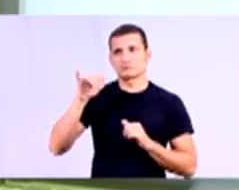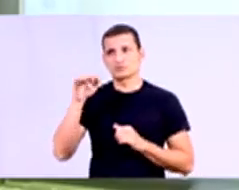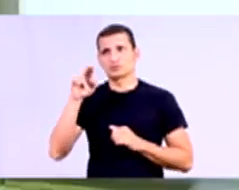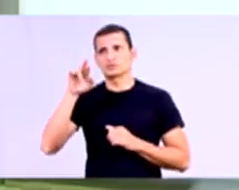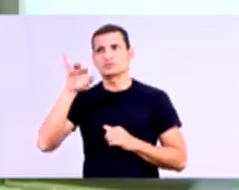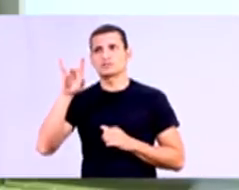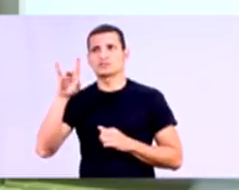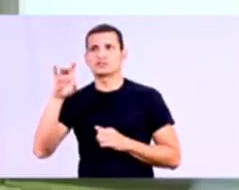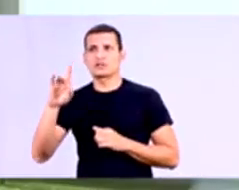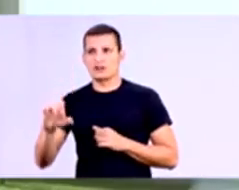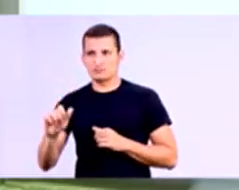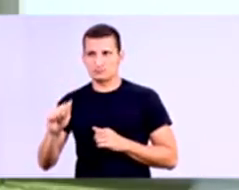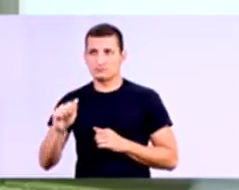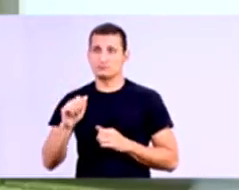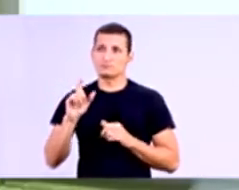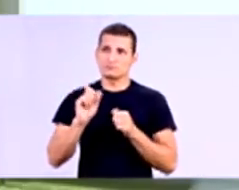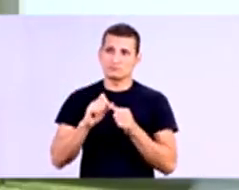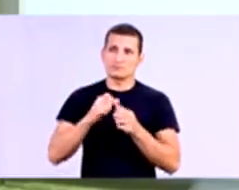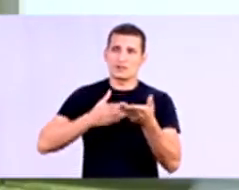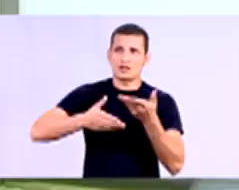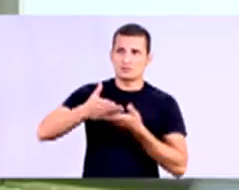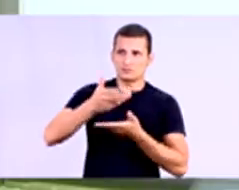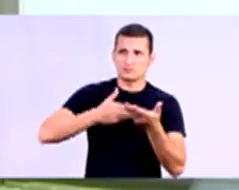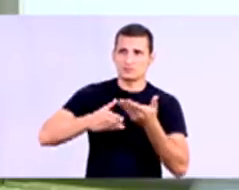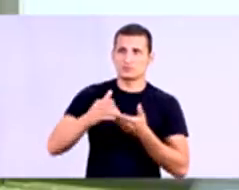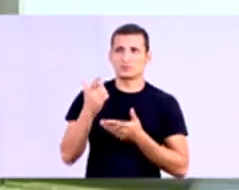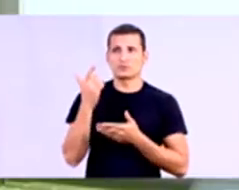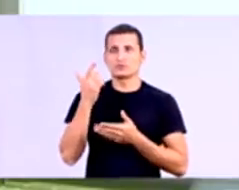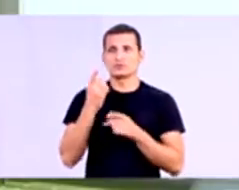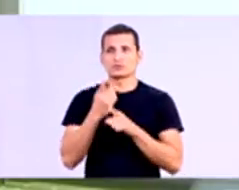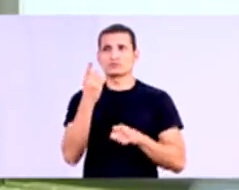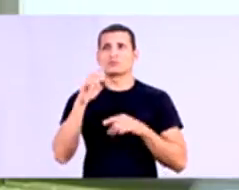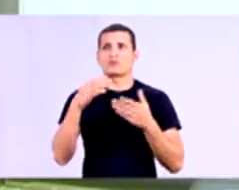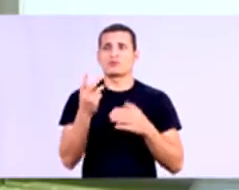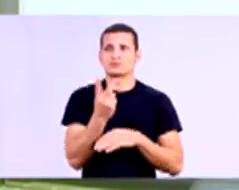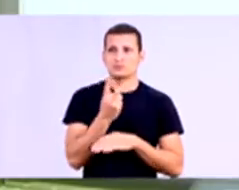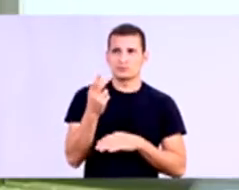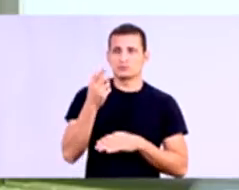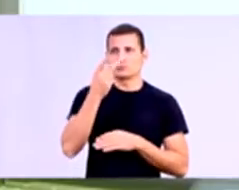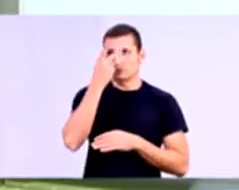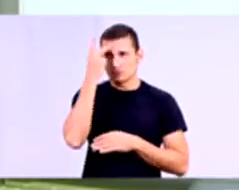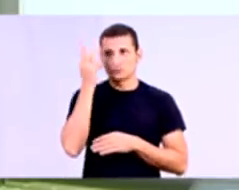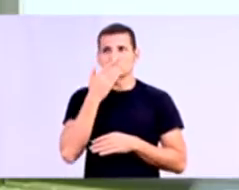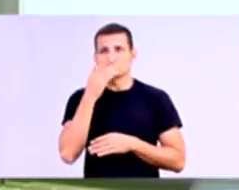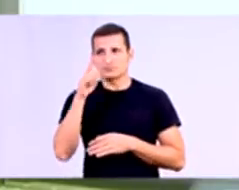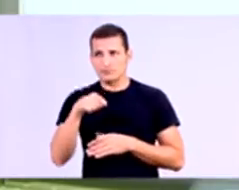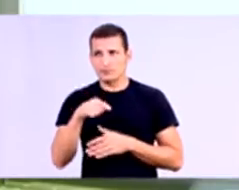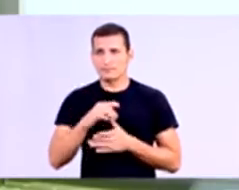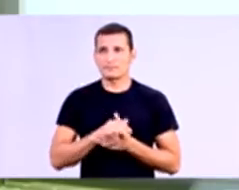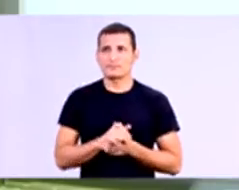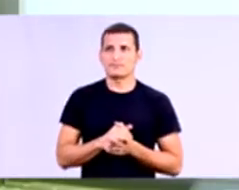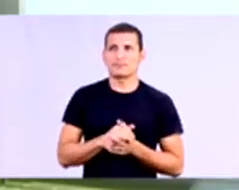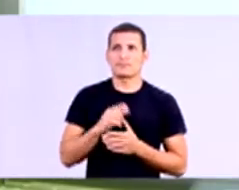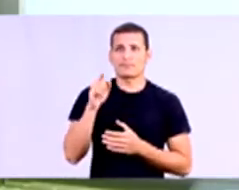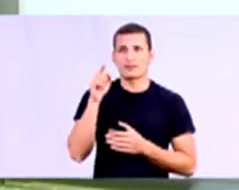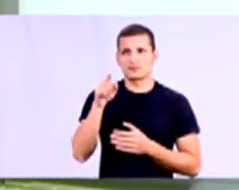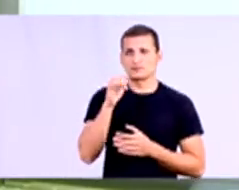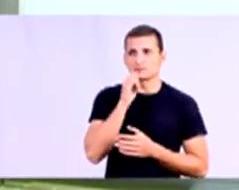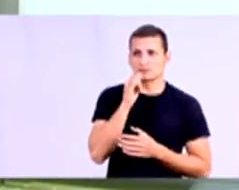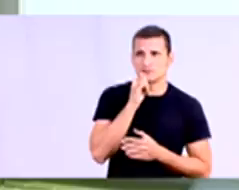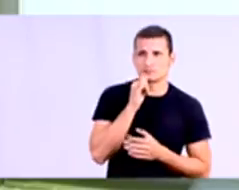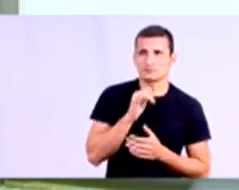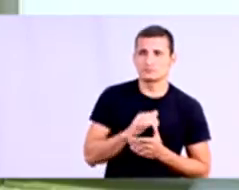que eu faço o relacionamento, eu descubro qual dos dois tipos de pessoa é, certo? Então, nesse exemplo